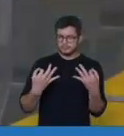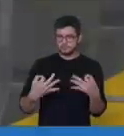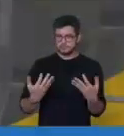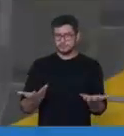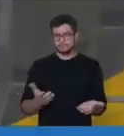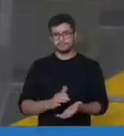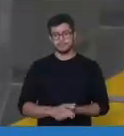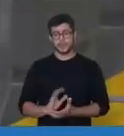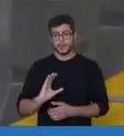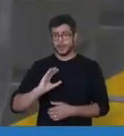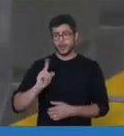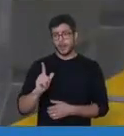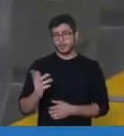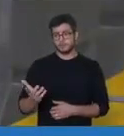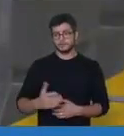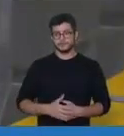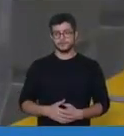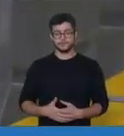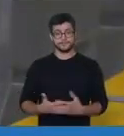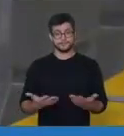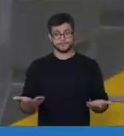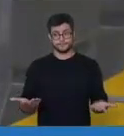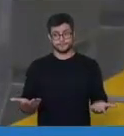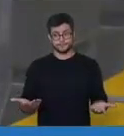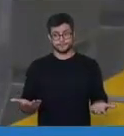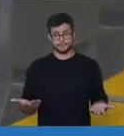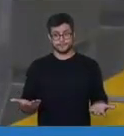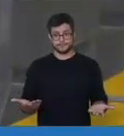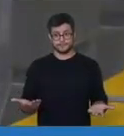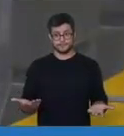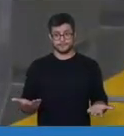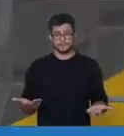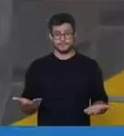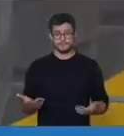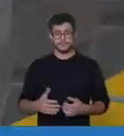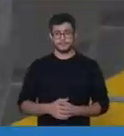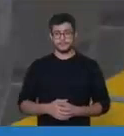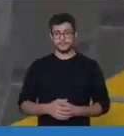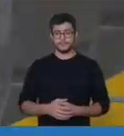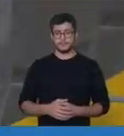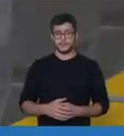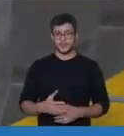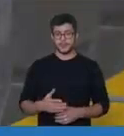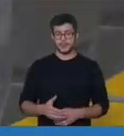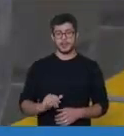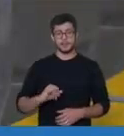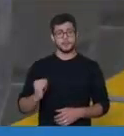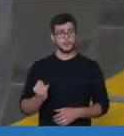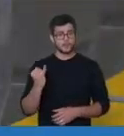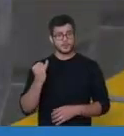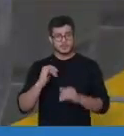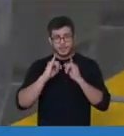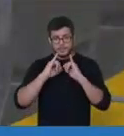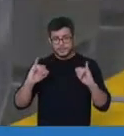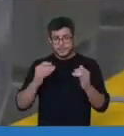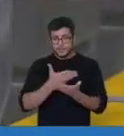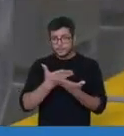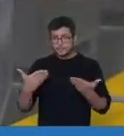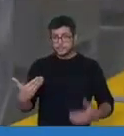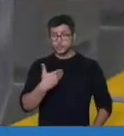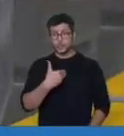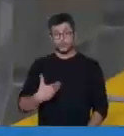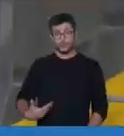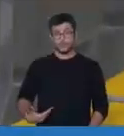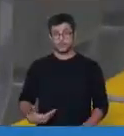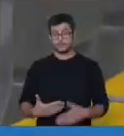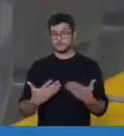evidente. Primeiro eu quero dizer ao pessoal do governo que é interessante eles chamarem a obstrução como algo